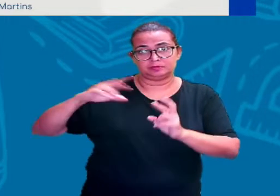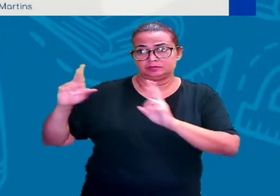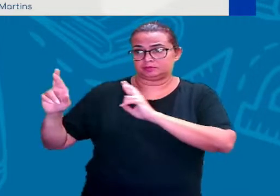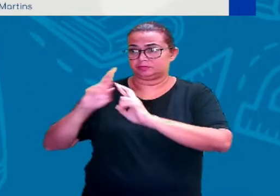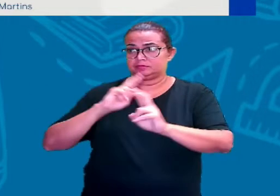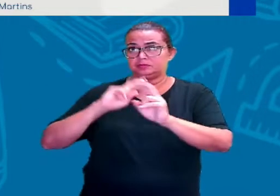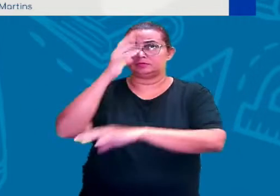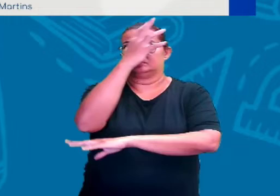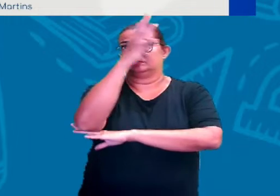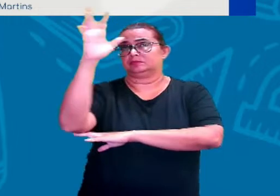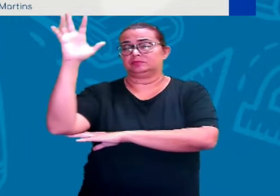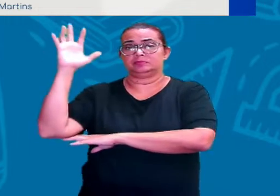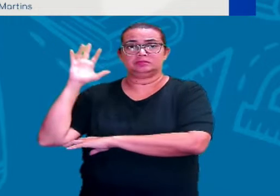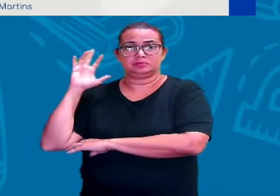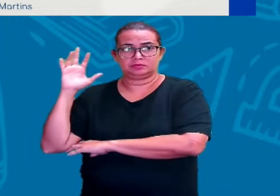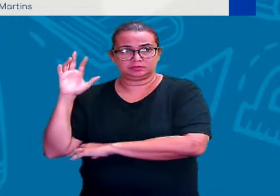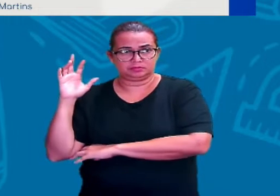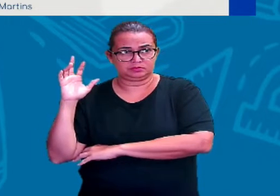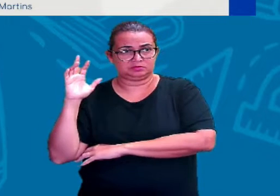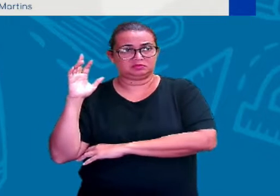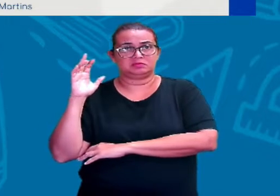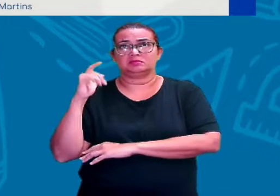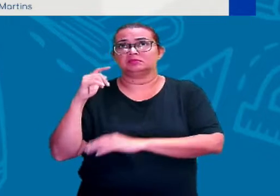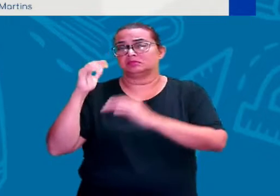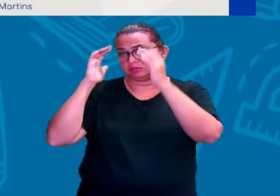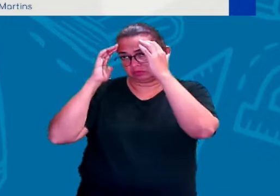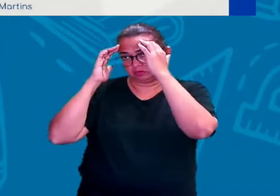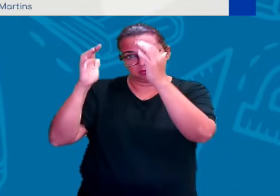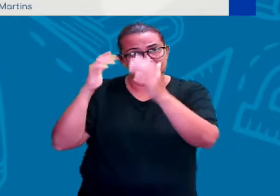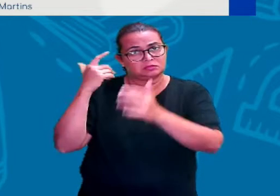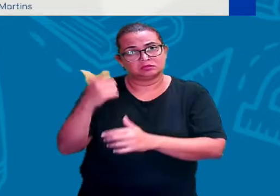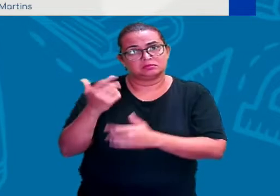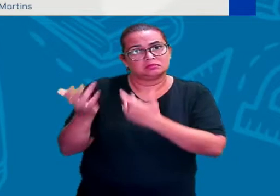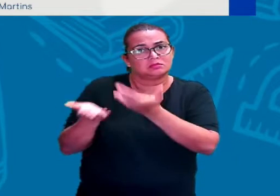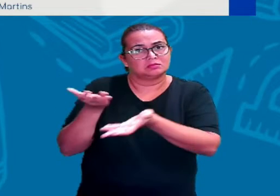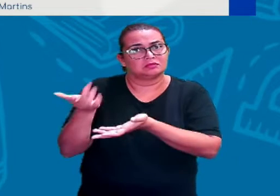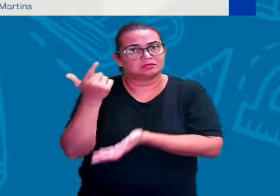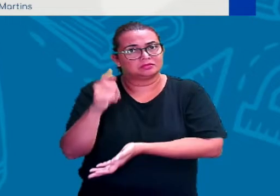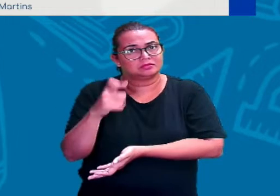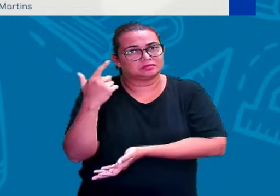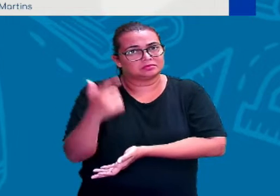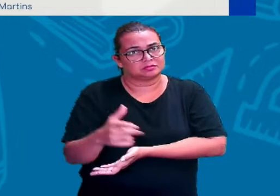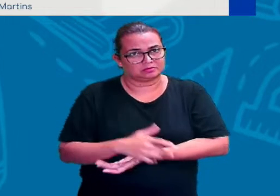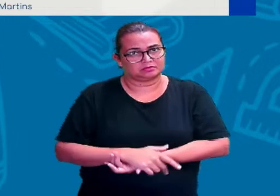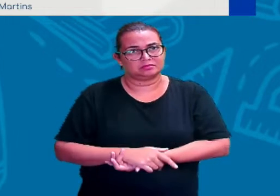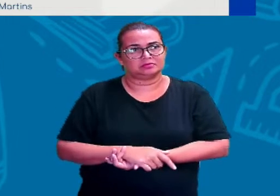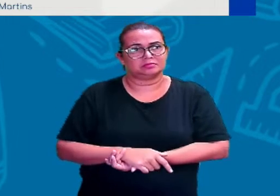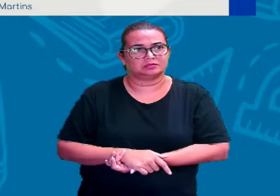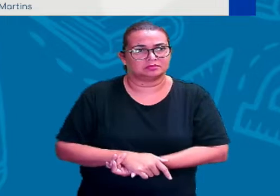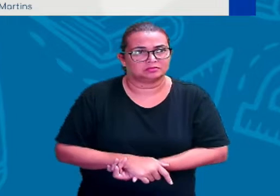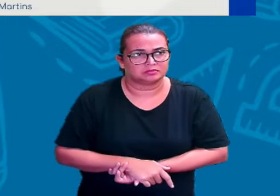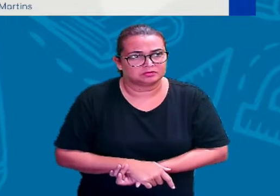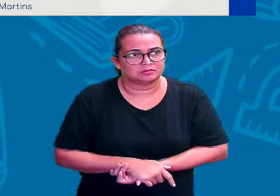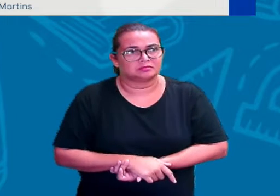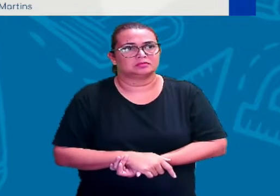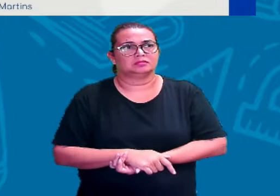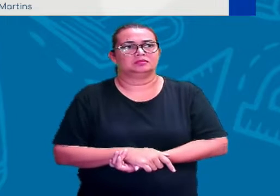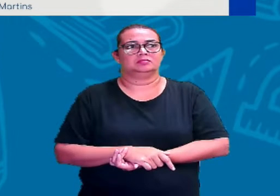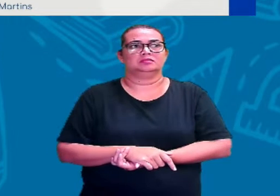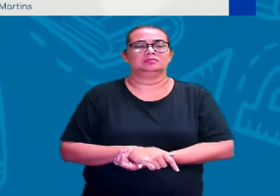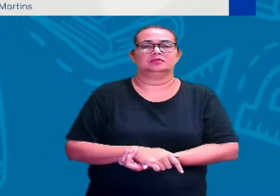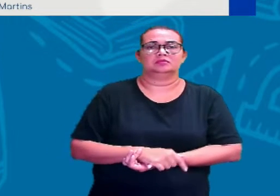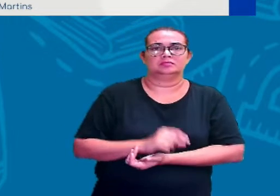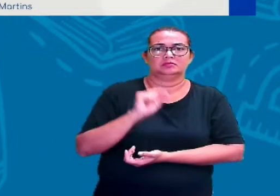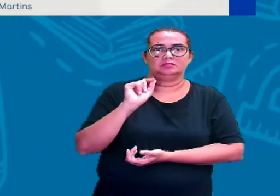meio ambiente e com a natureza, a gente desrespeita. Tanto é que a gente está vendo aí em consequência, né? Como consequência dessa